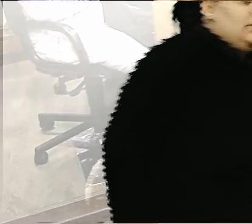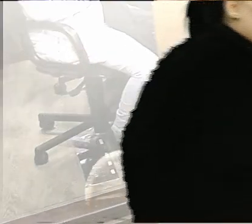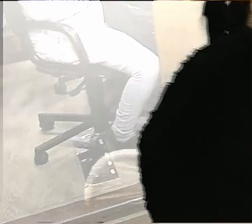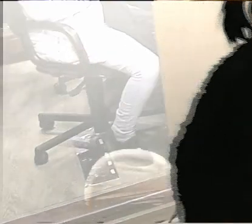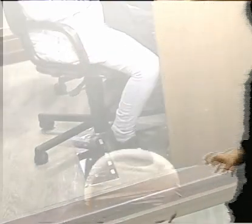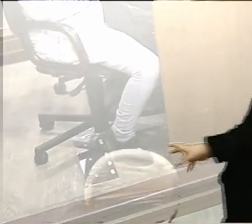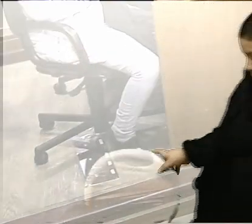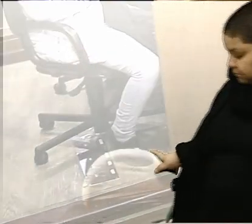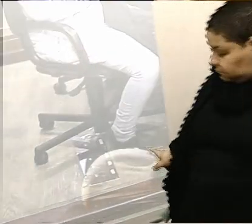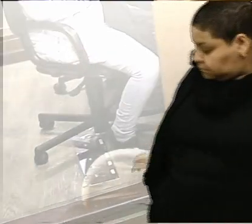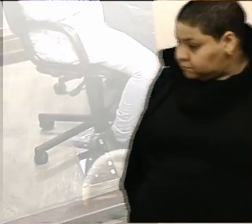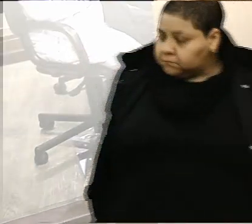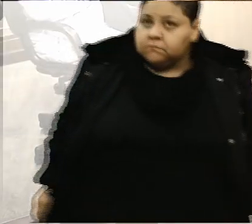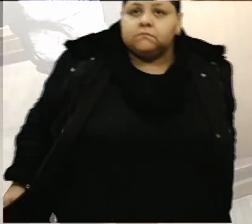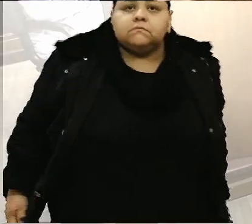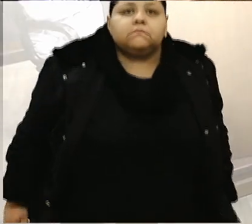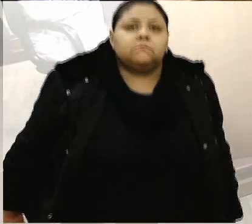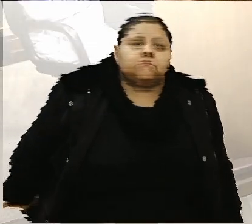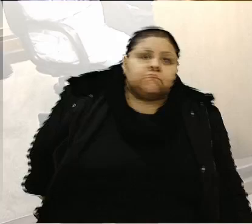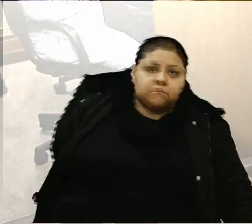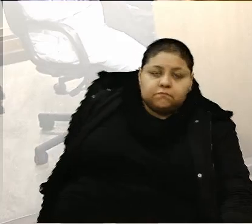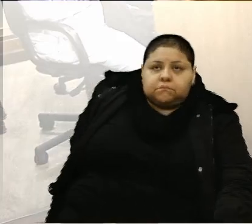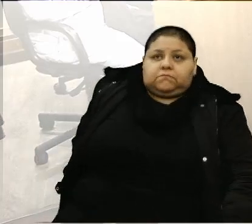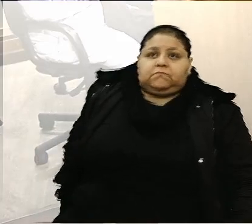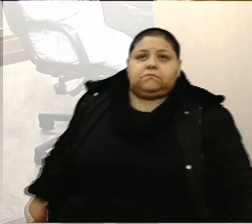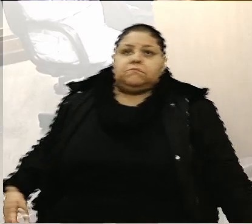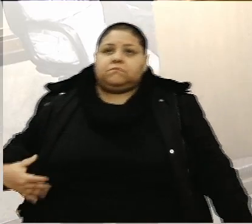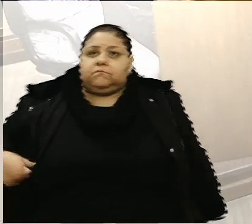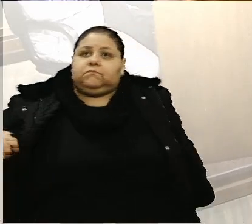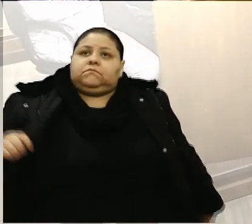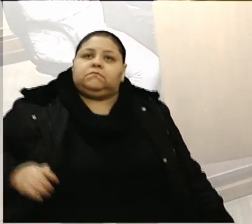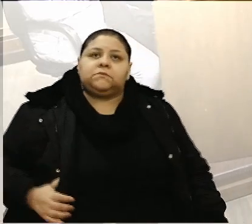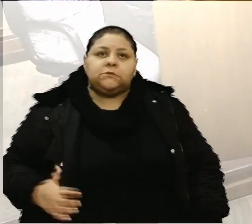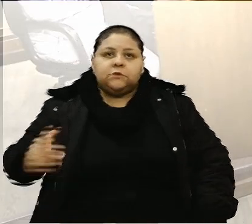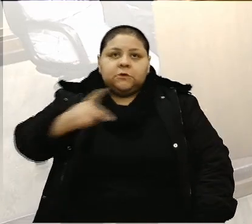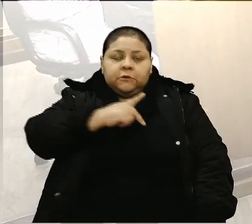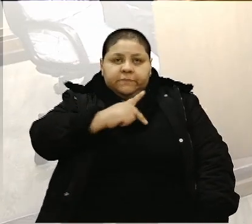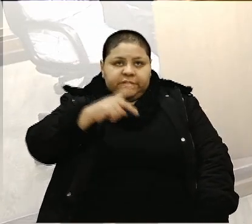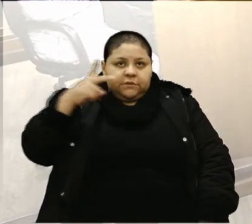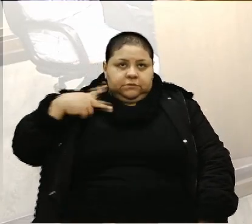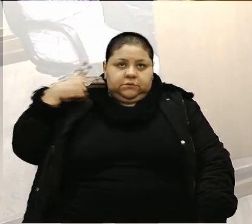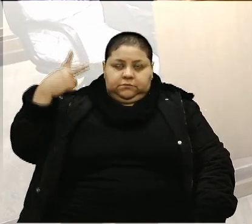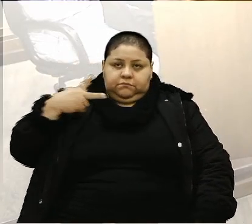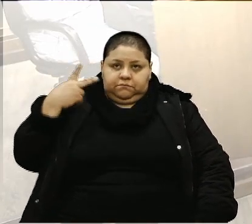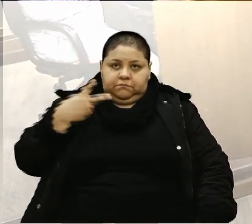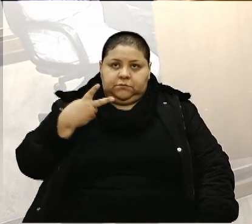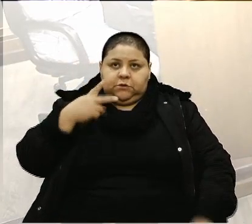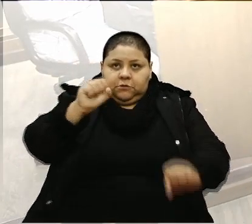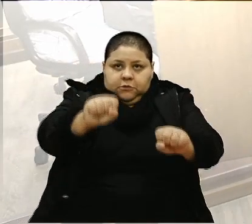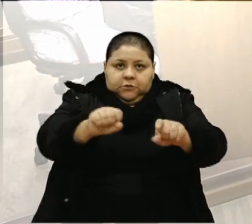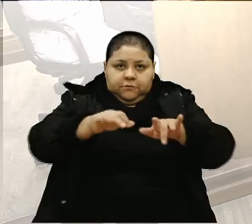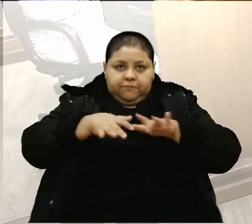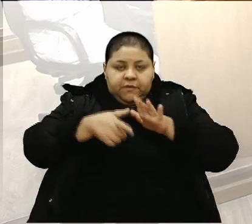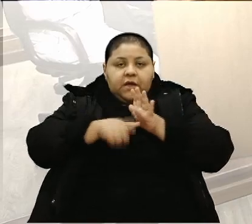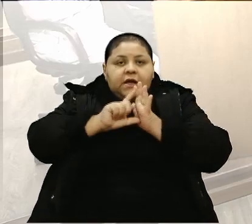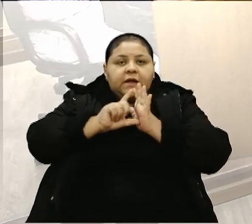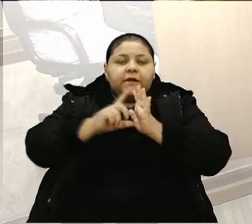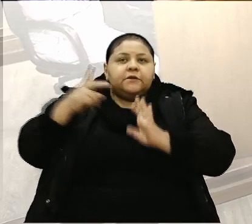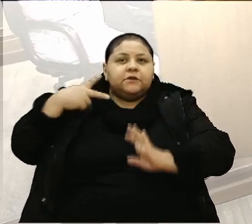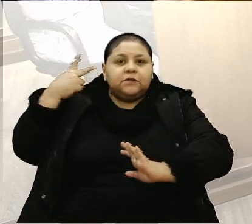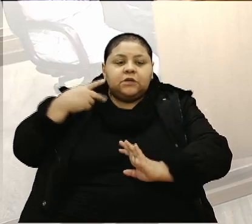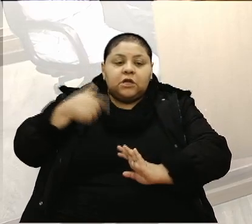Senhora presidente, caros colegas vereadores e a plateia que nos assiste, eu, antes de ser vereador, eu